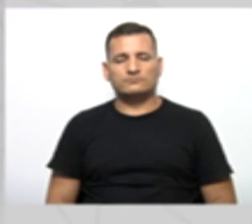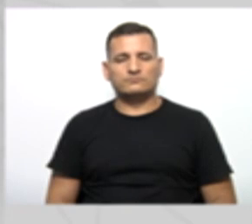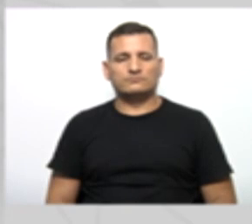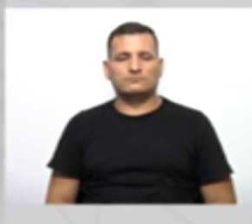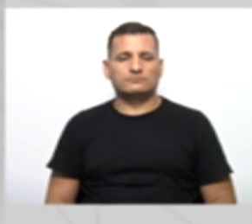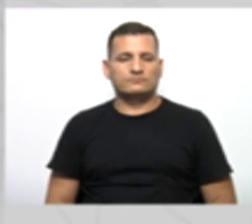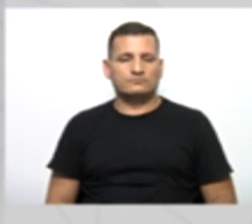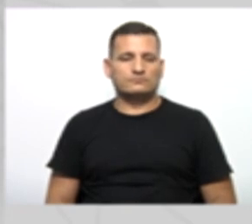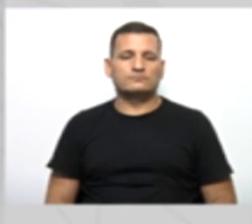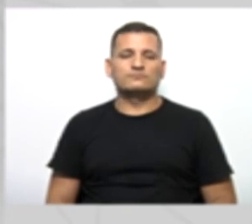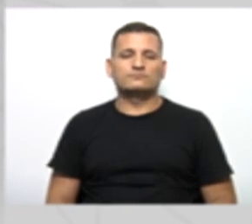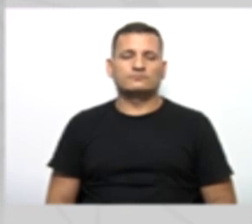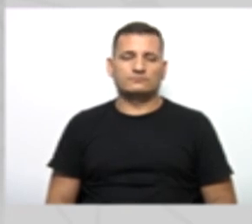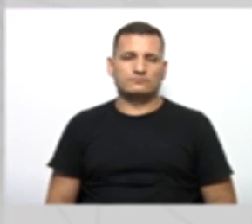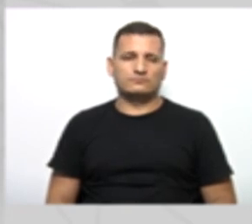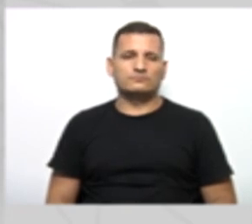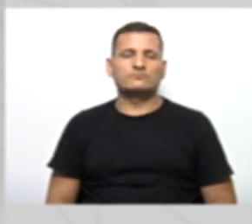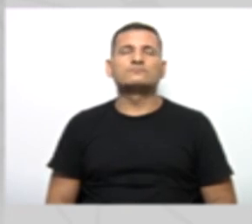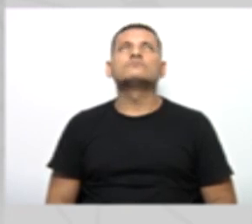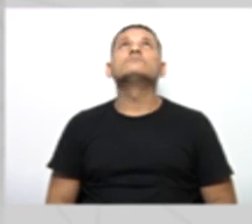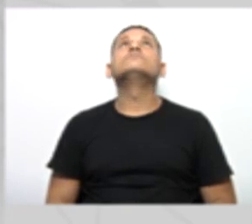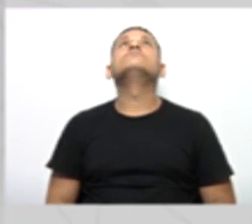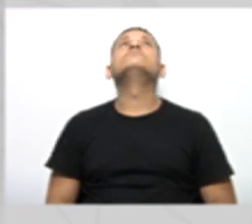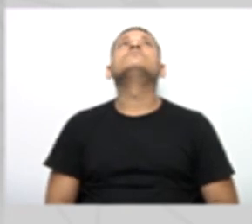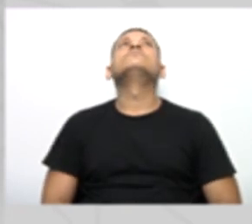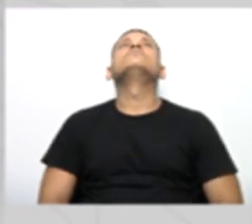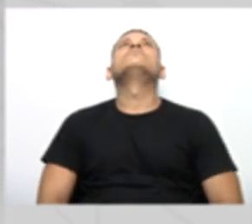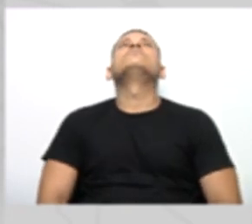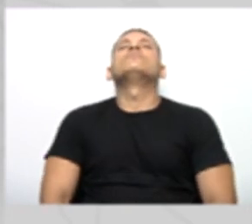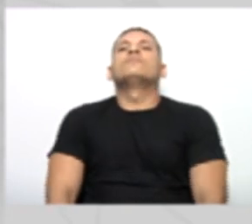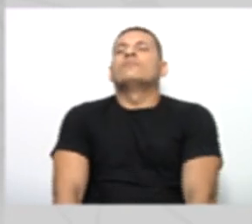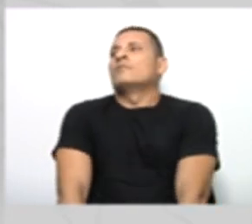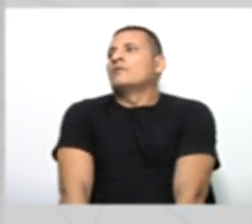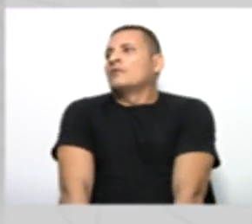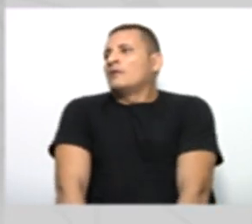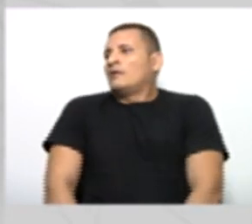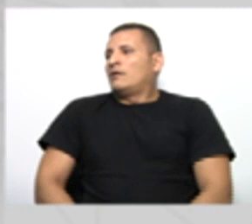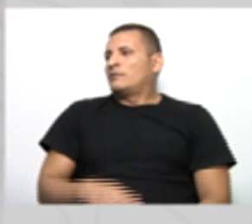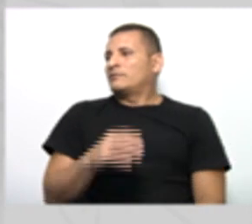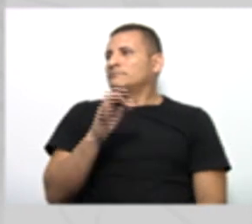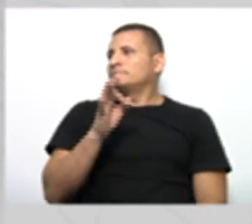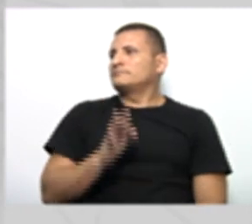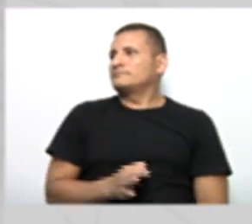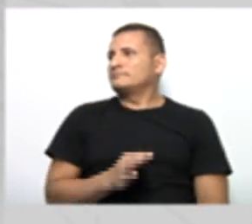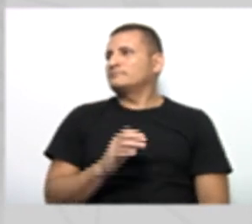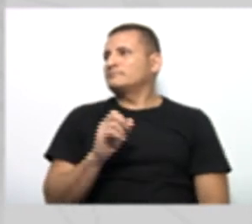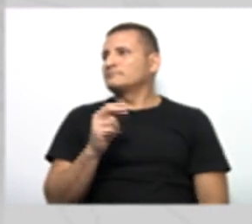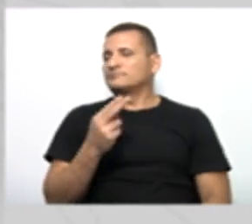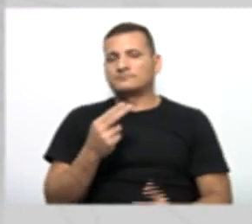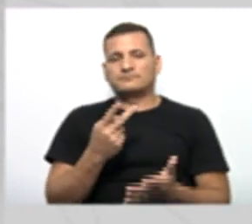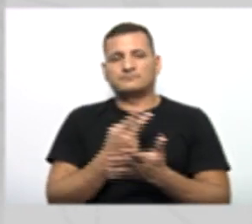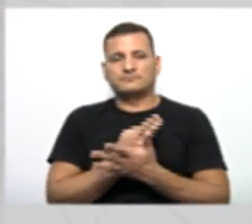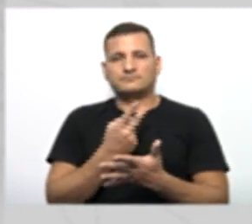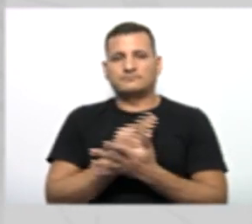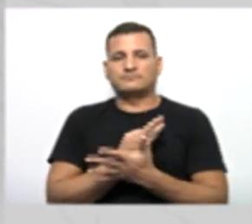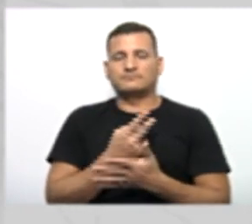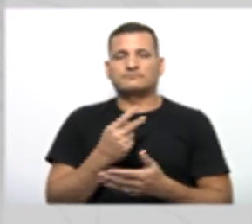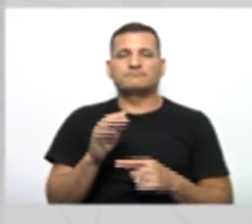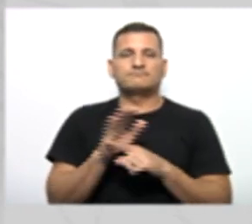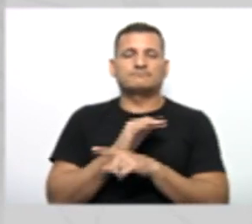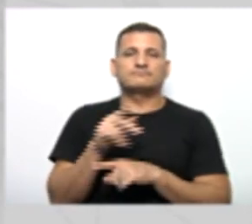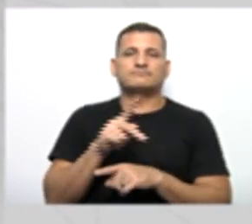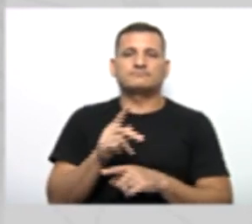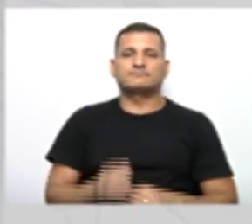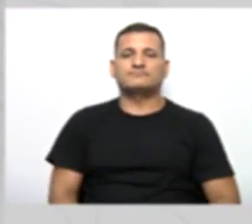mundo certo, todo mundo prestou atenção na aula ou ninguém entendeu nada, está todo mundo com dúvida? Como é que está aí,